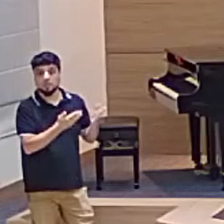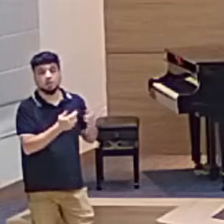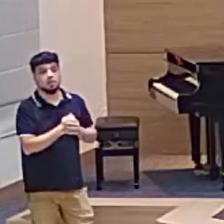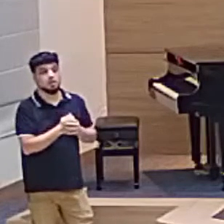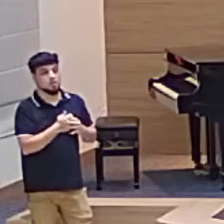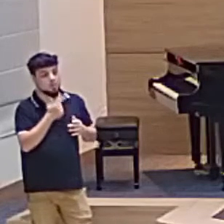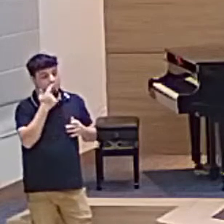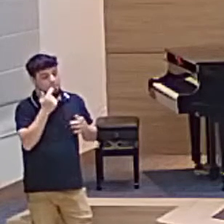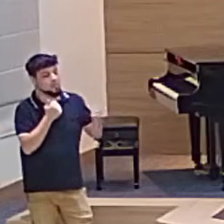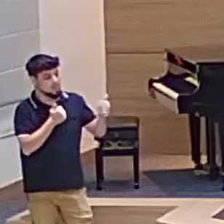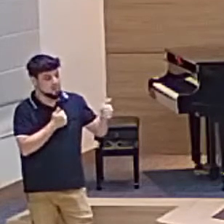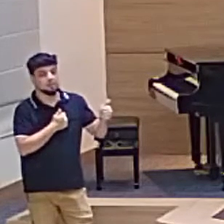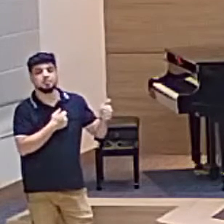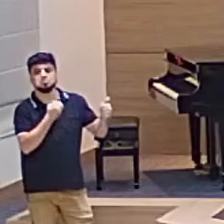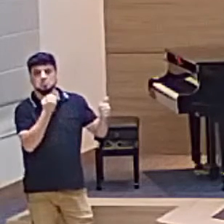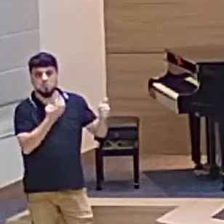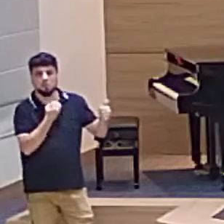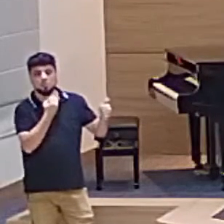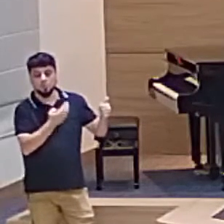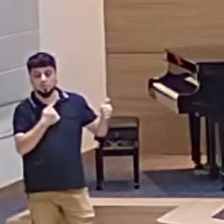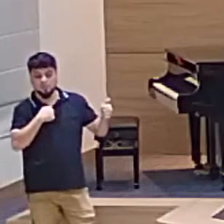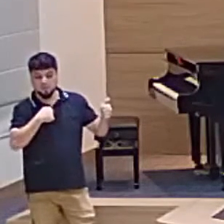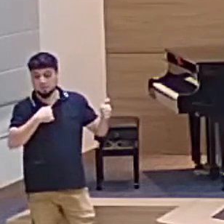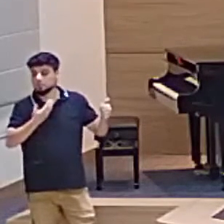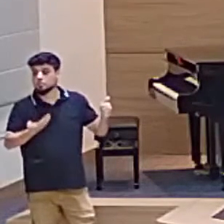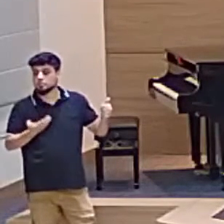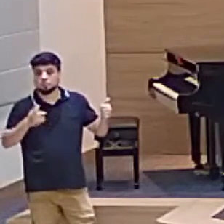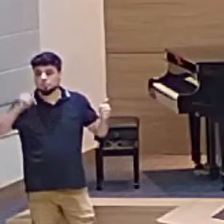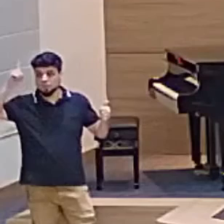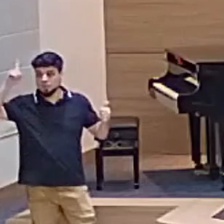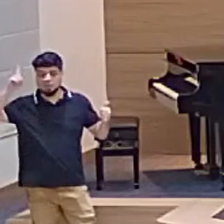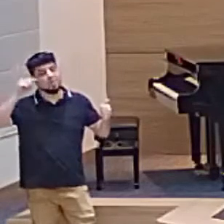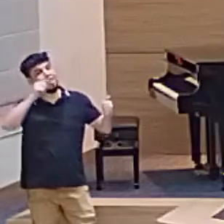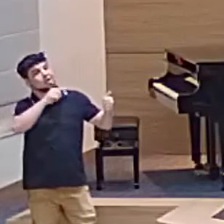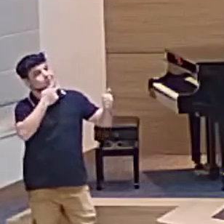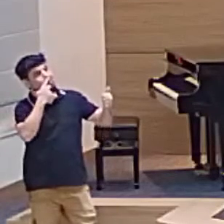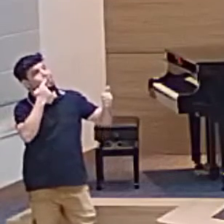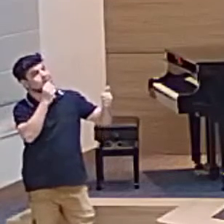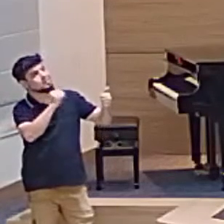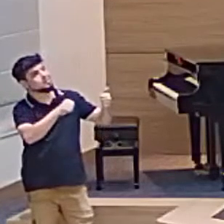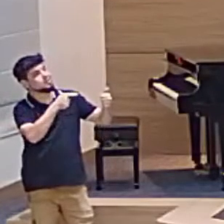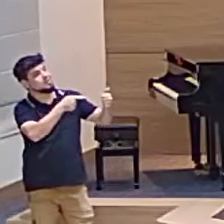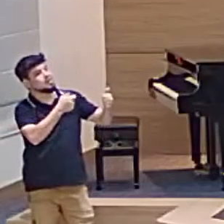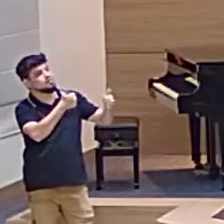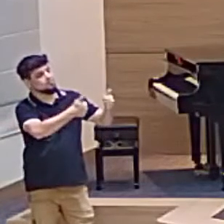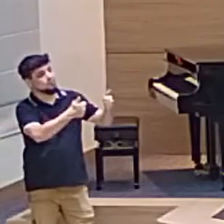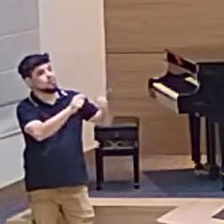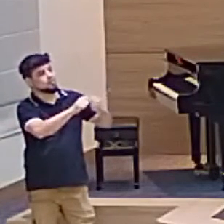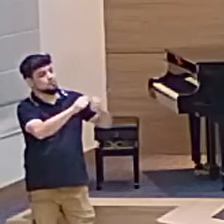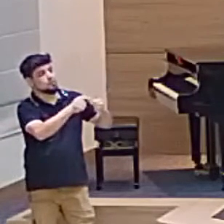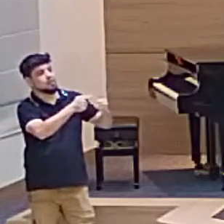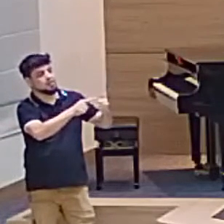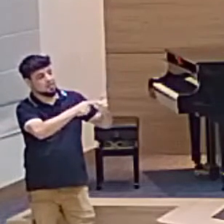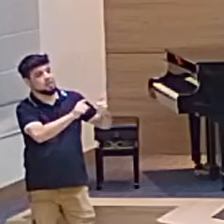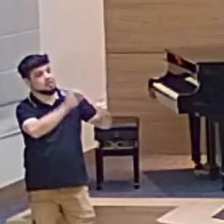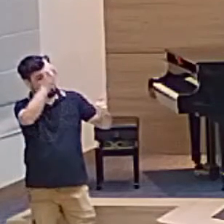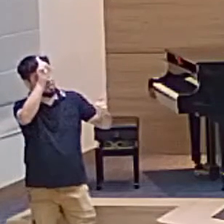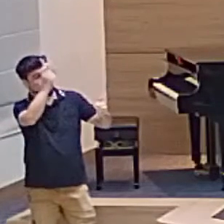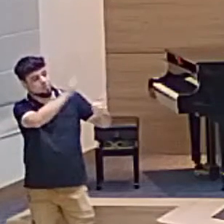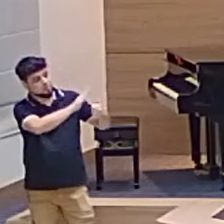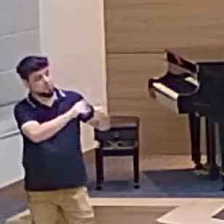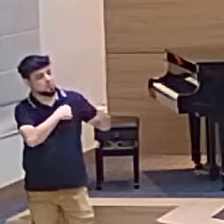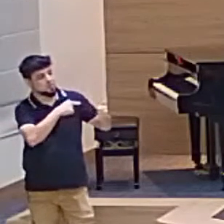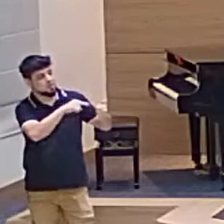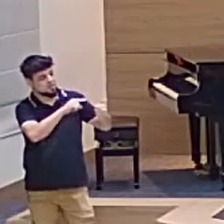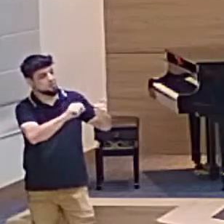nunca minha com Deus não anda segundo a vontade de Deus e fica olhando para o pai e com as experiências do Pai com aquilo que o